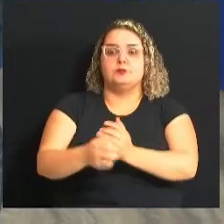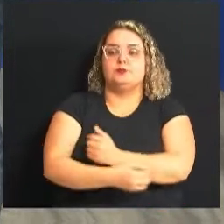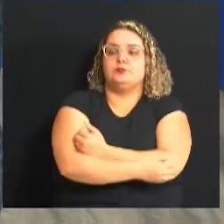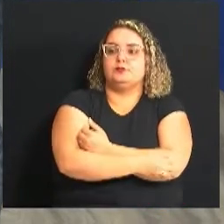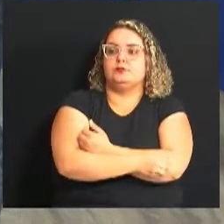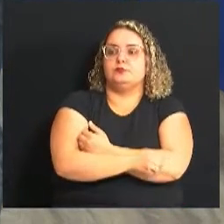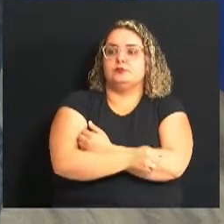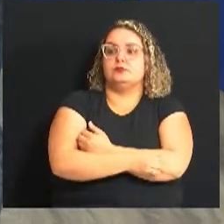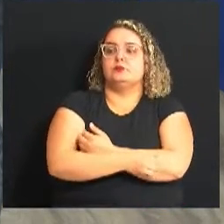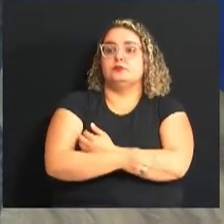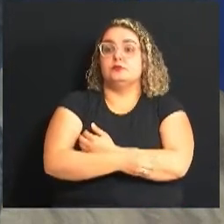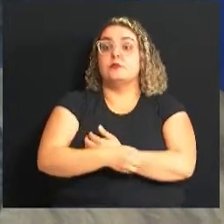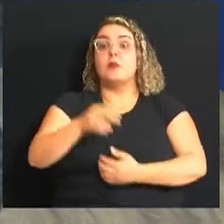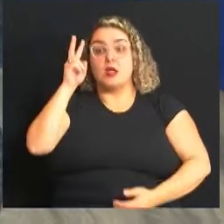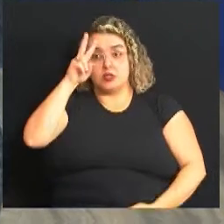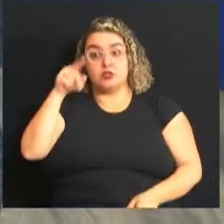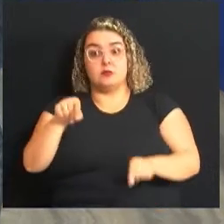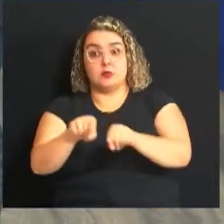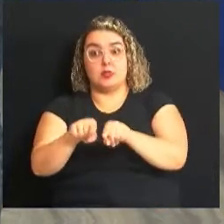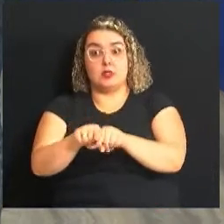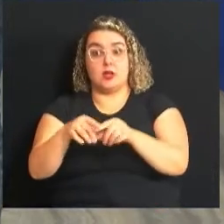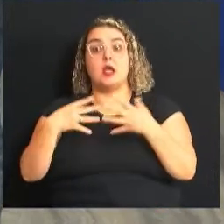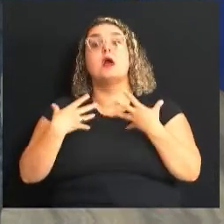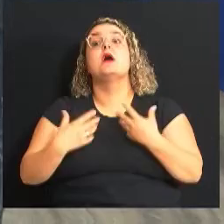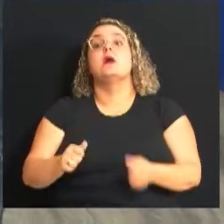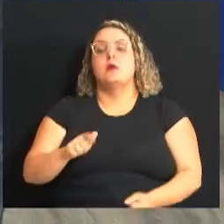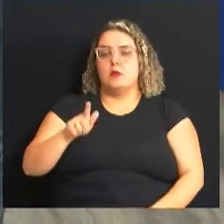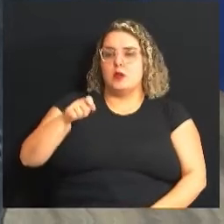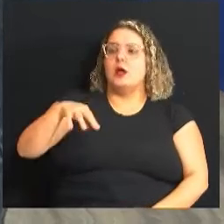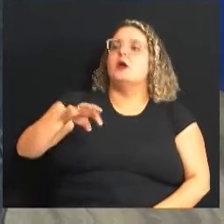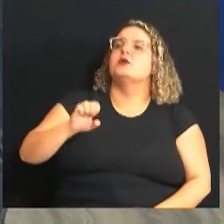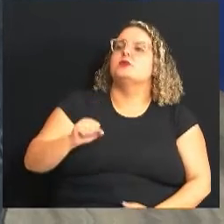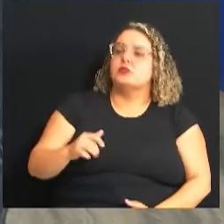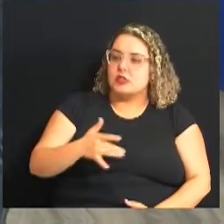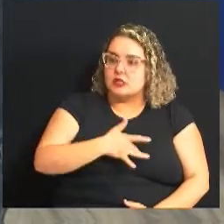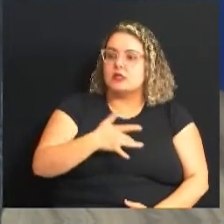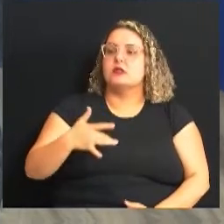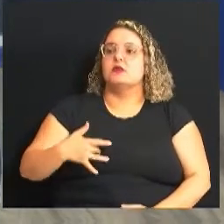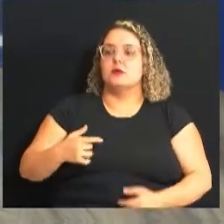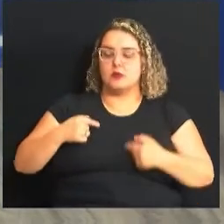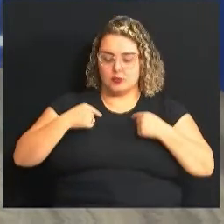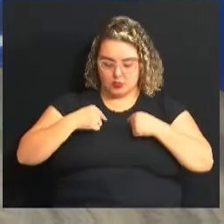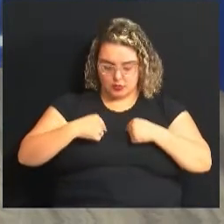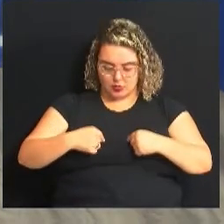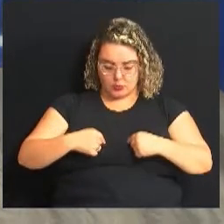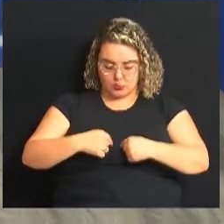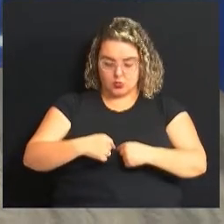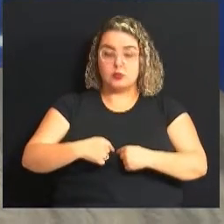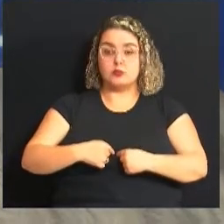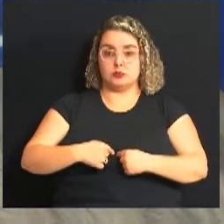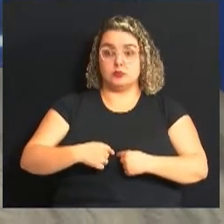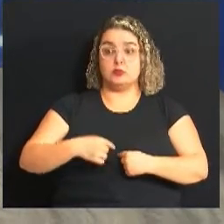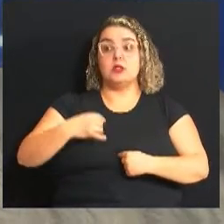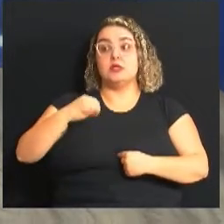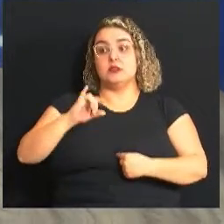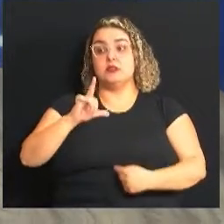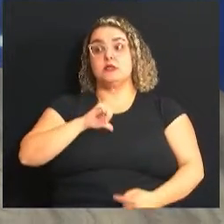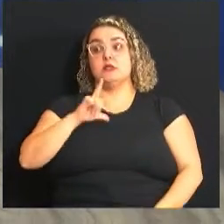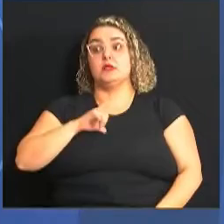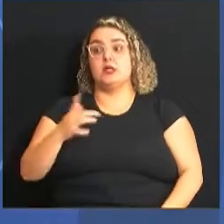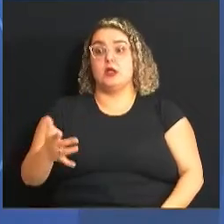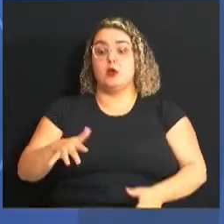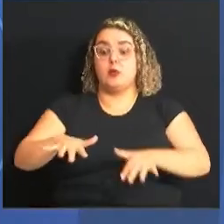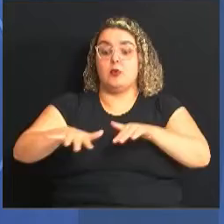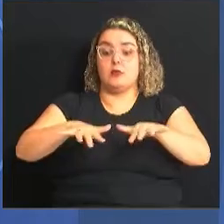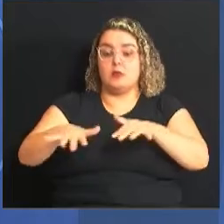gente lembra que é importante também receber os agentes de saúde que são identificados caso haja alguma